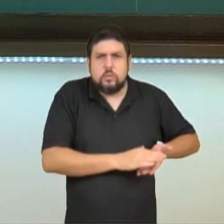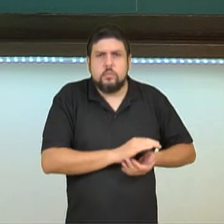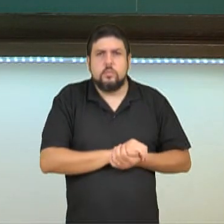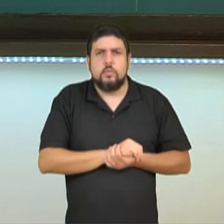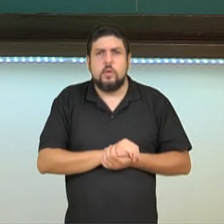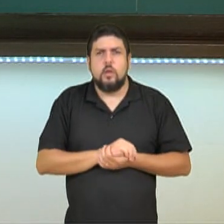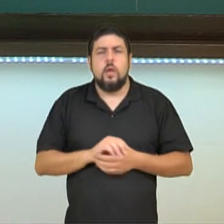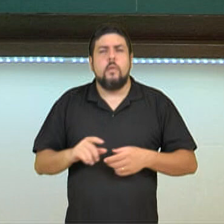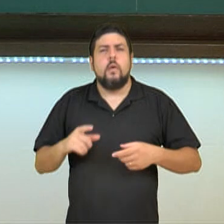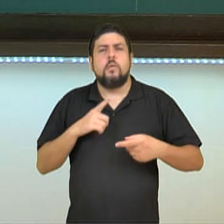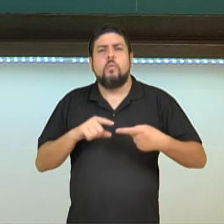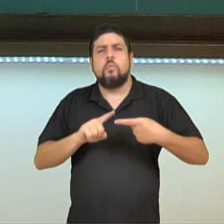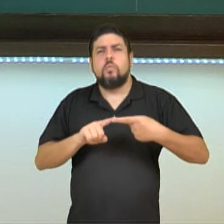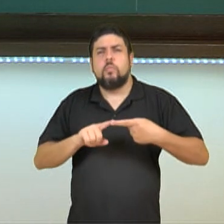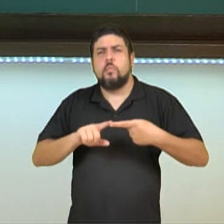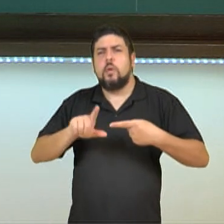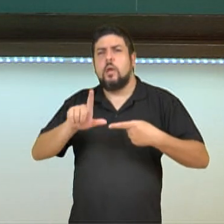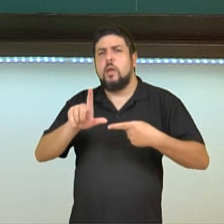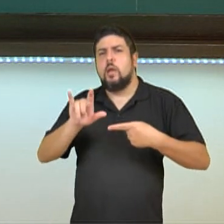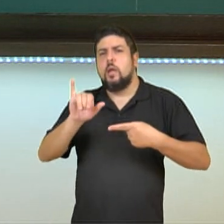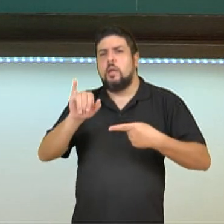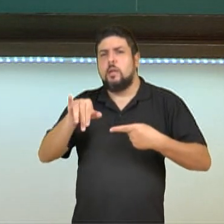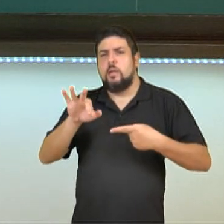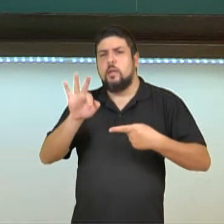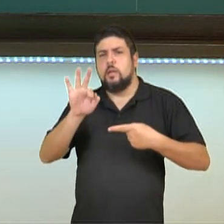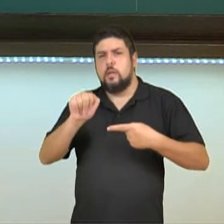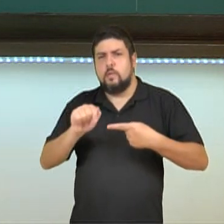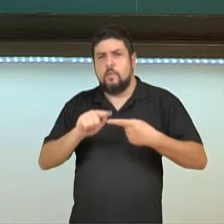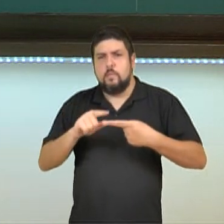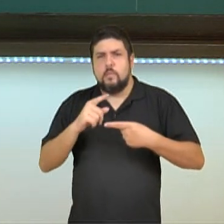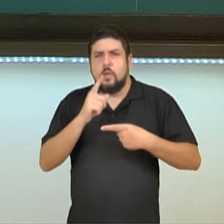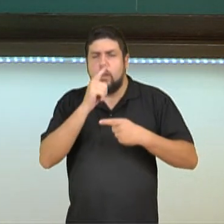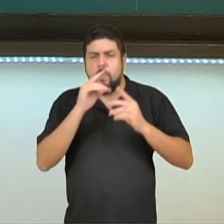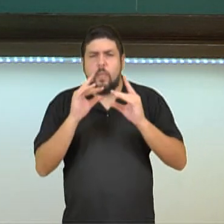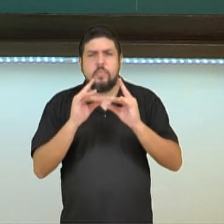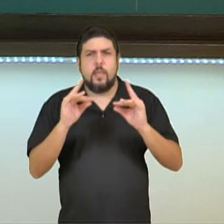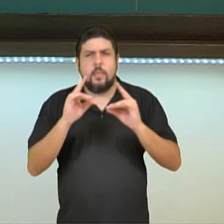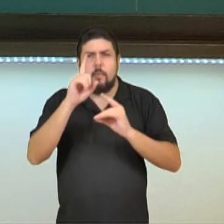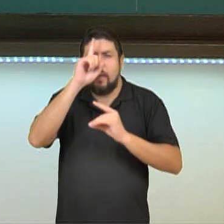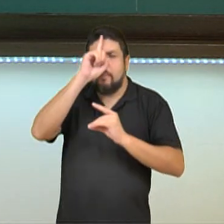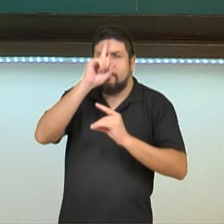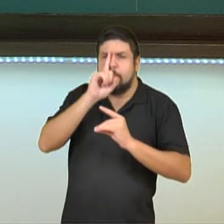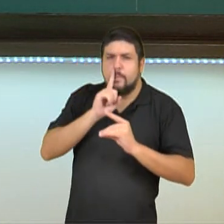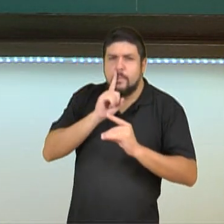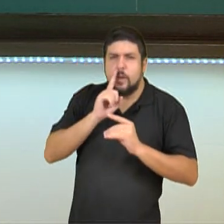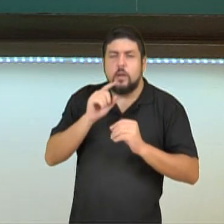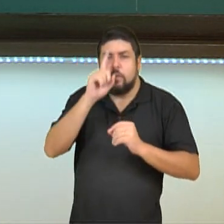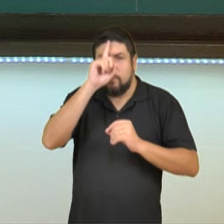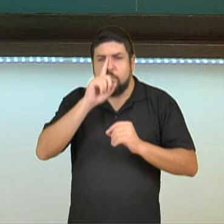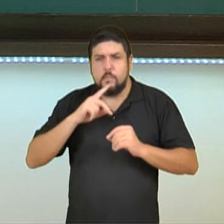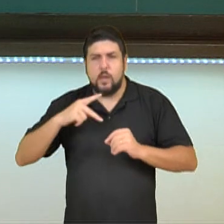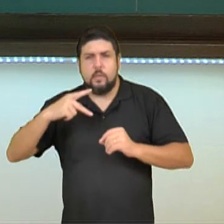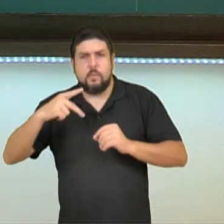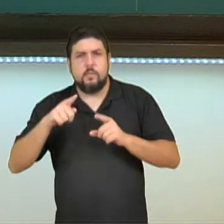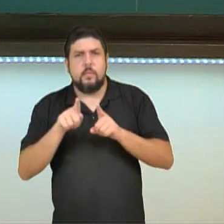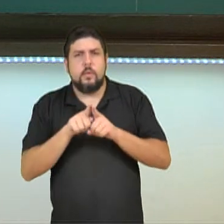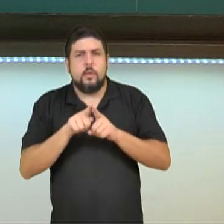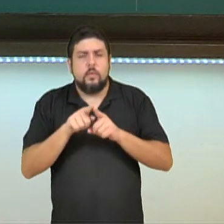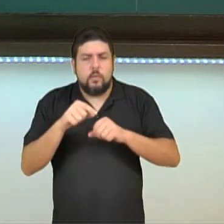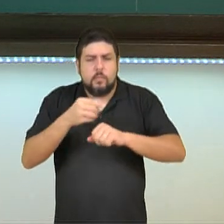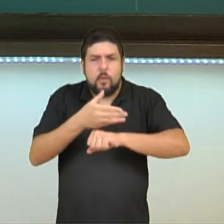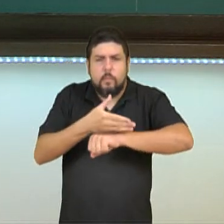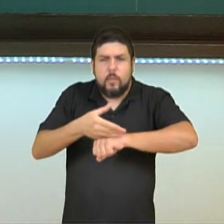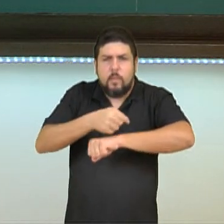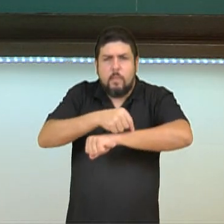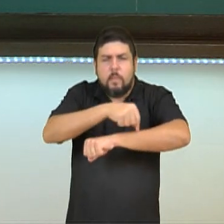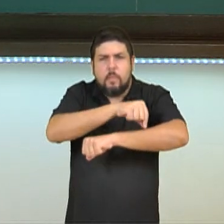linfa, esse líquido, né, formado por plasma e glóbulos brancos, que são células de defesa, e por várias